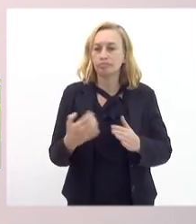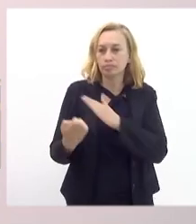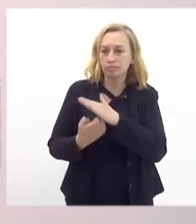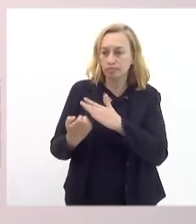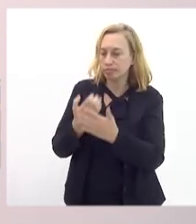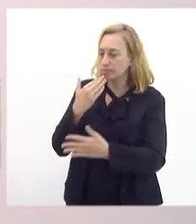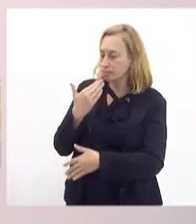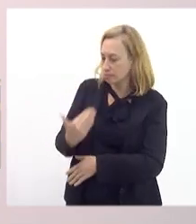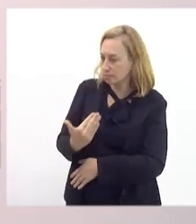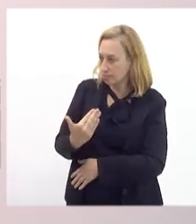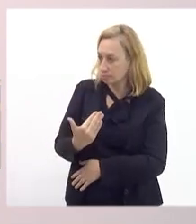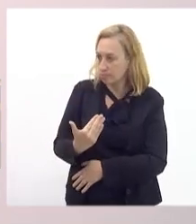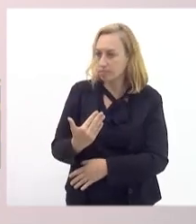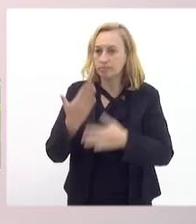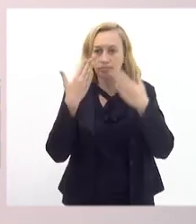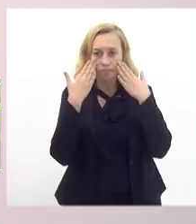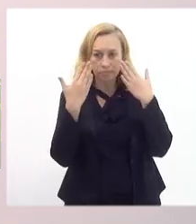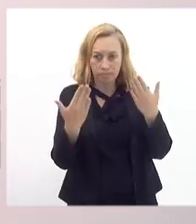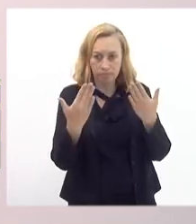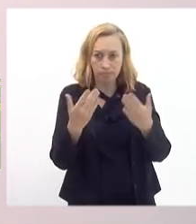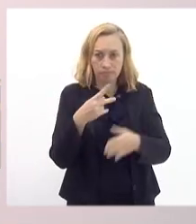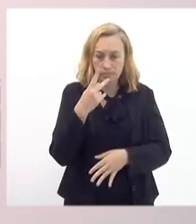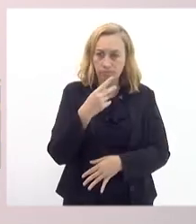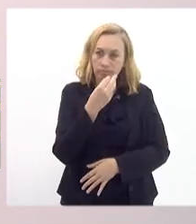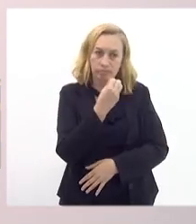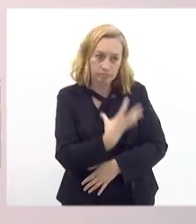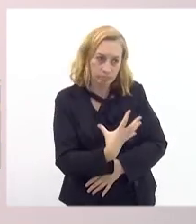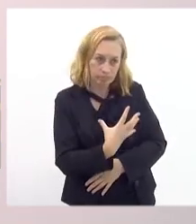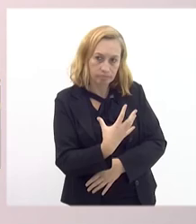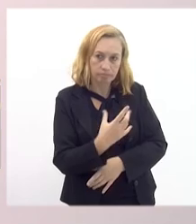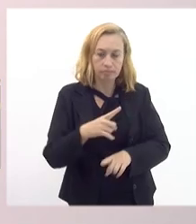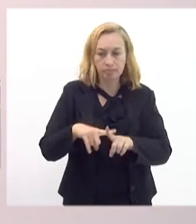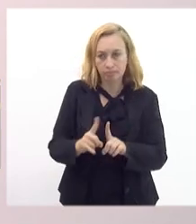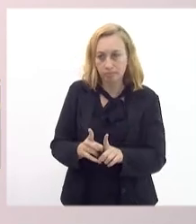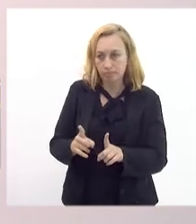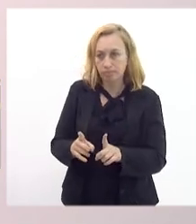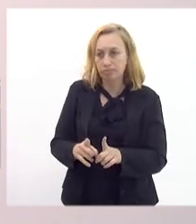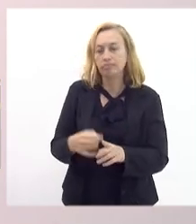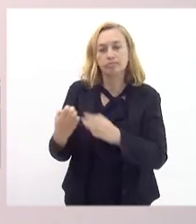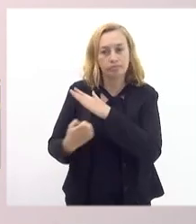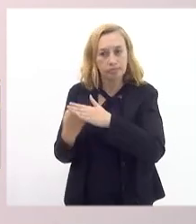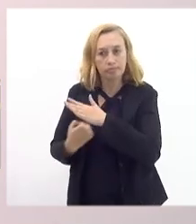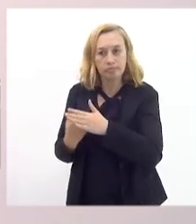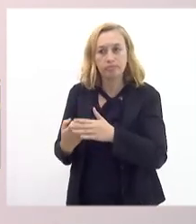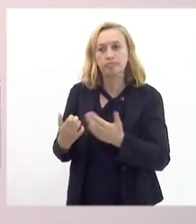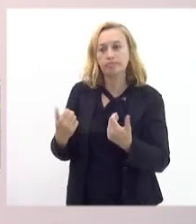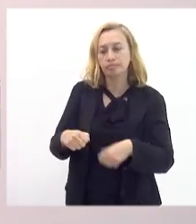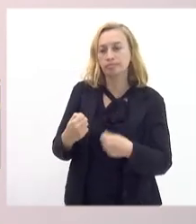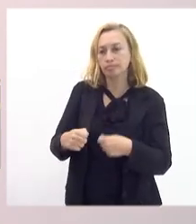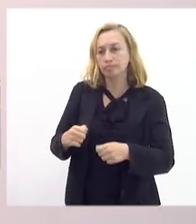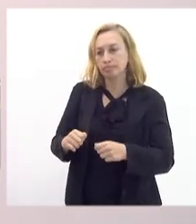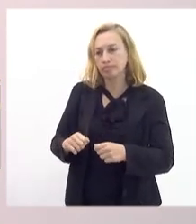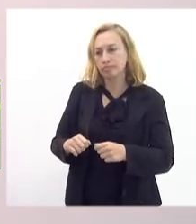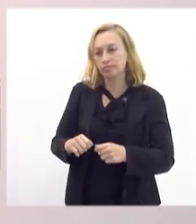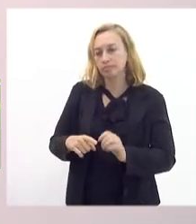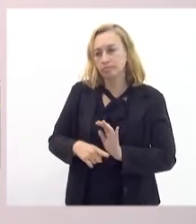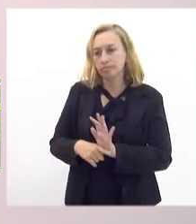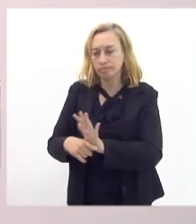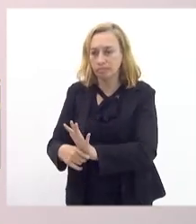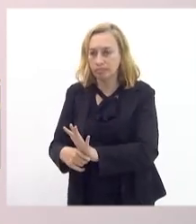que solicita a esse aí a gente apresenta assim é viável mas é viável mas a empresa o requerente ele vai ter que ia fazer uma compensação ambiental